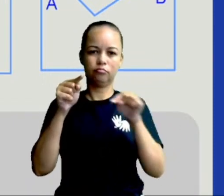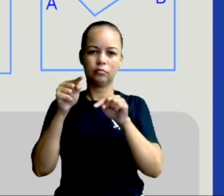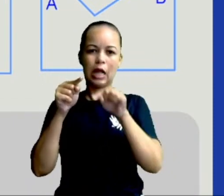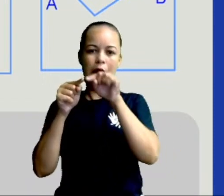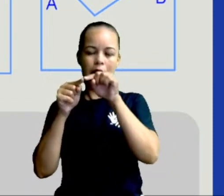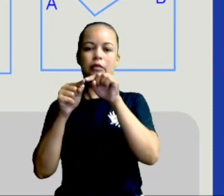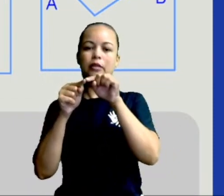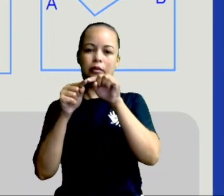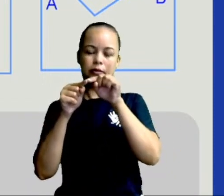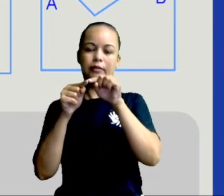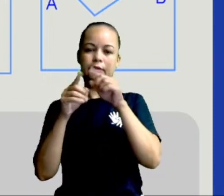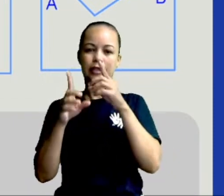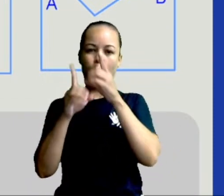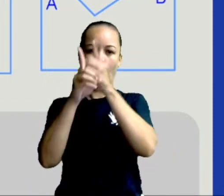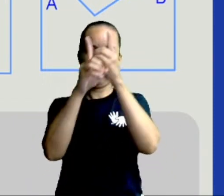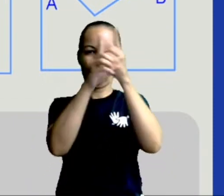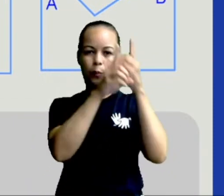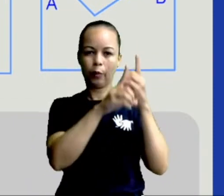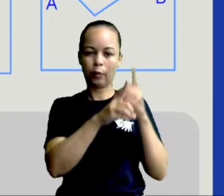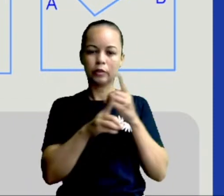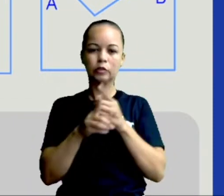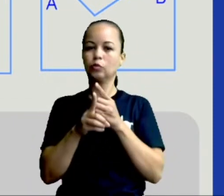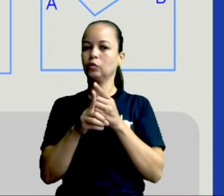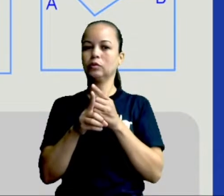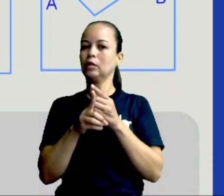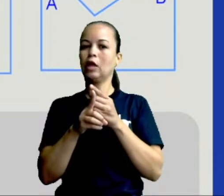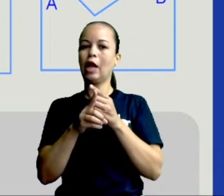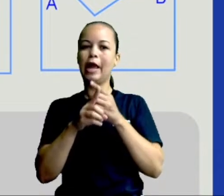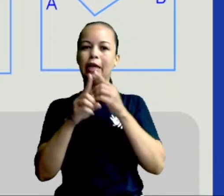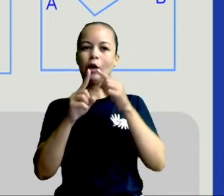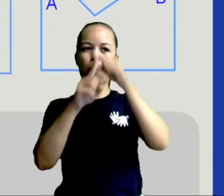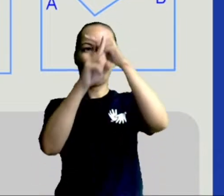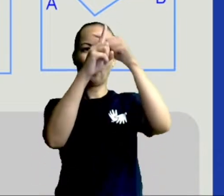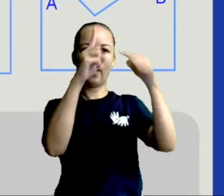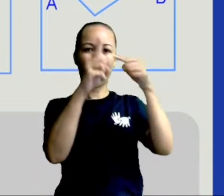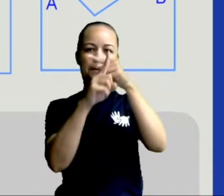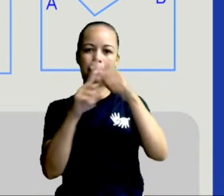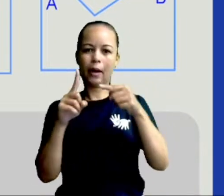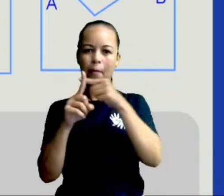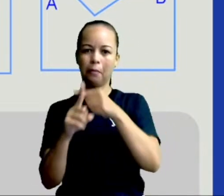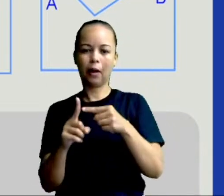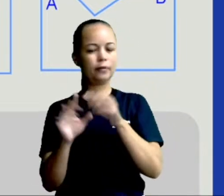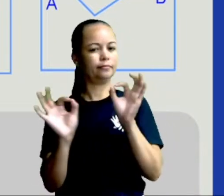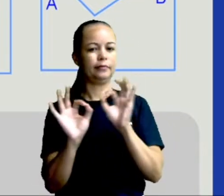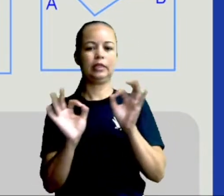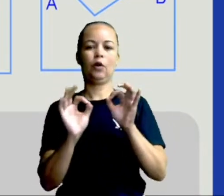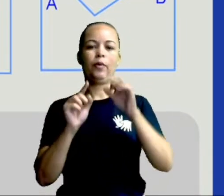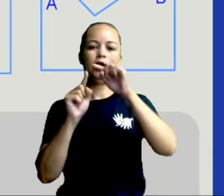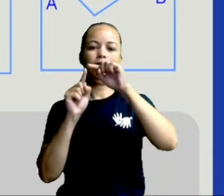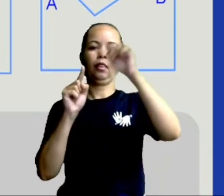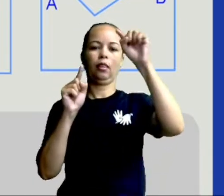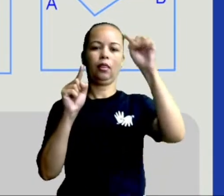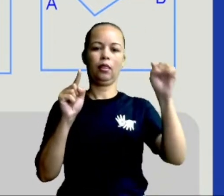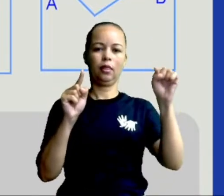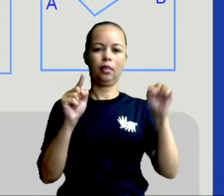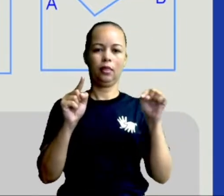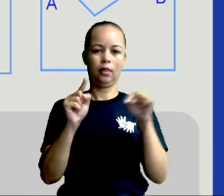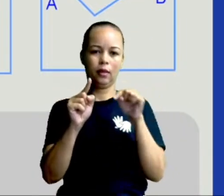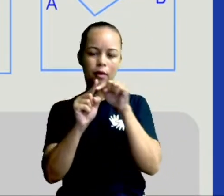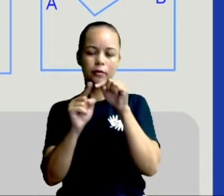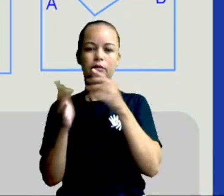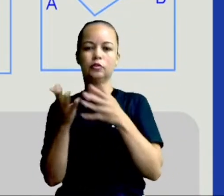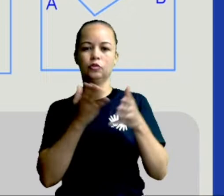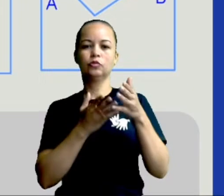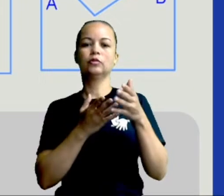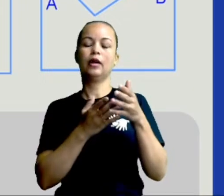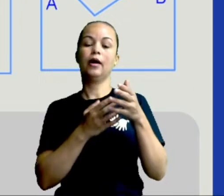se encontram, né? Eles não se cruzam, eles se encontram a partir dos vértices, né? Da relação